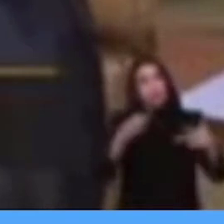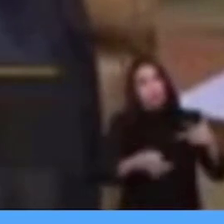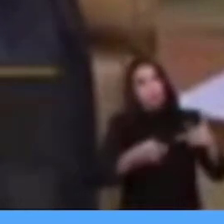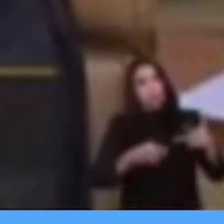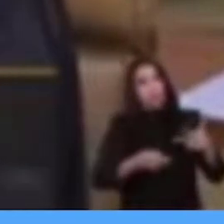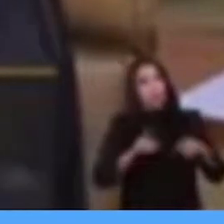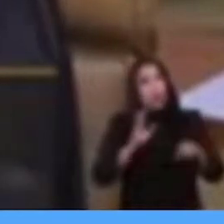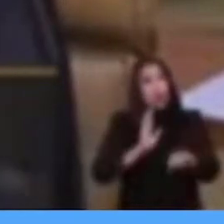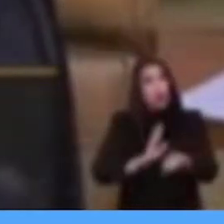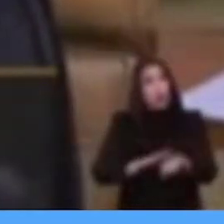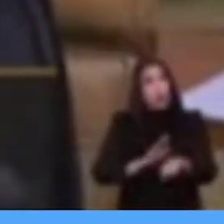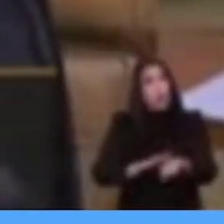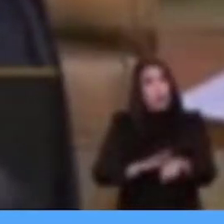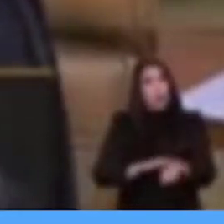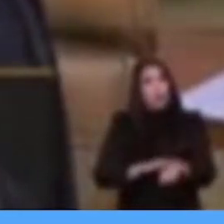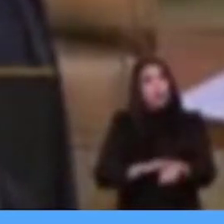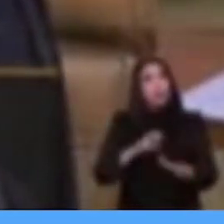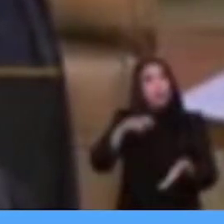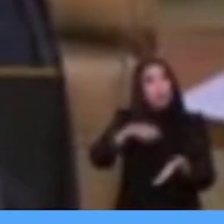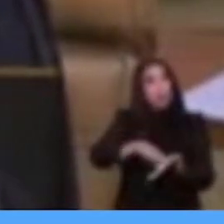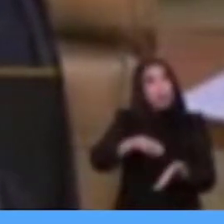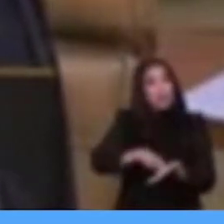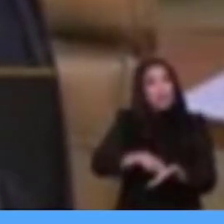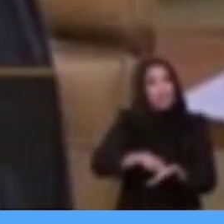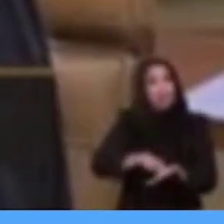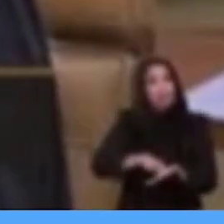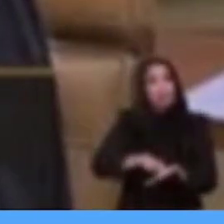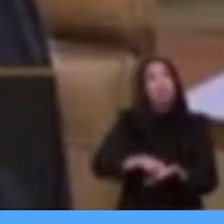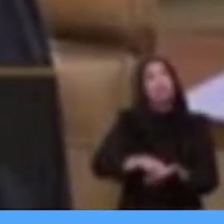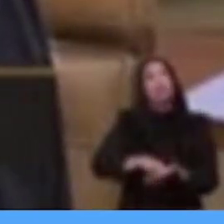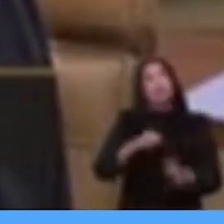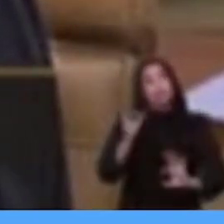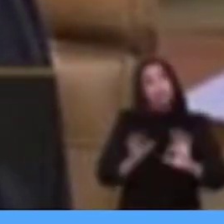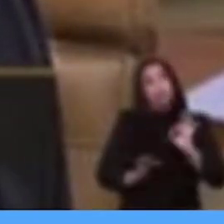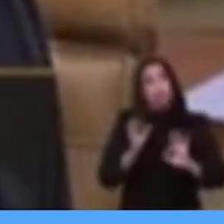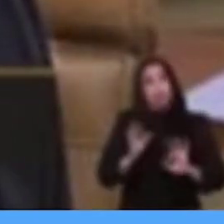momento da condenação judicial, vem